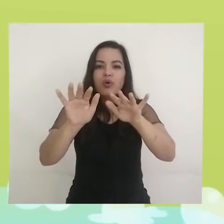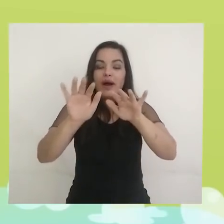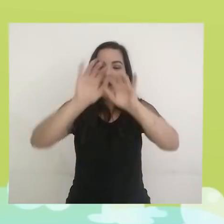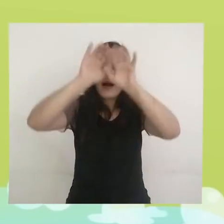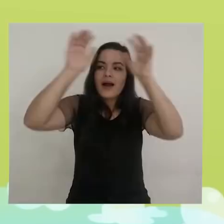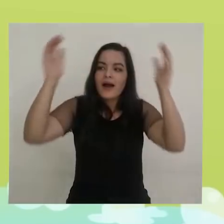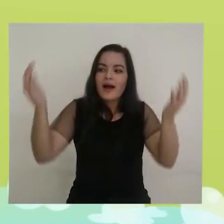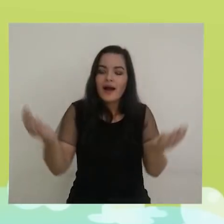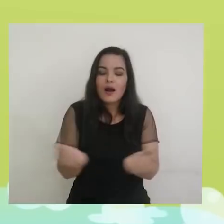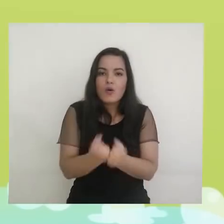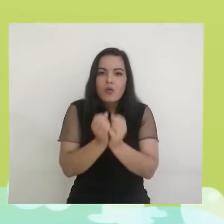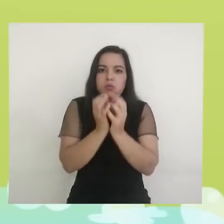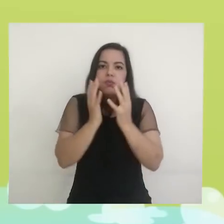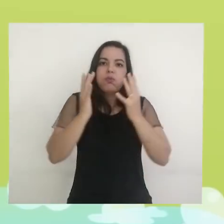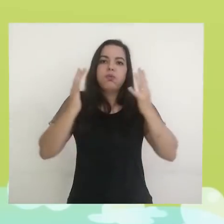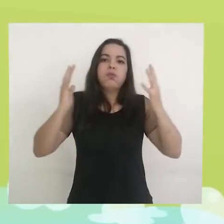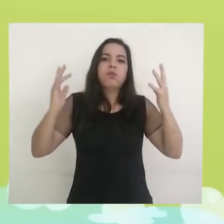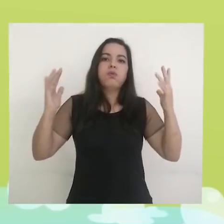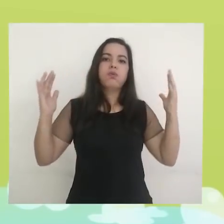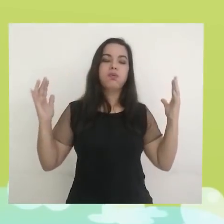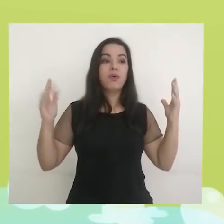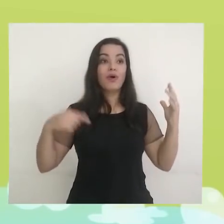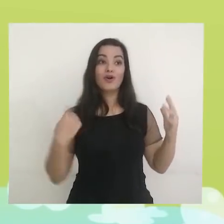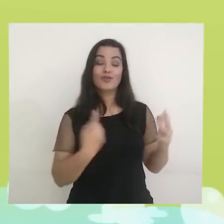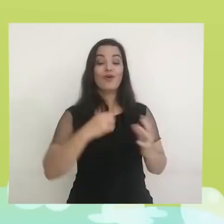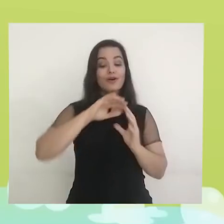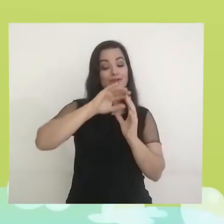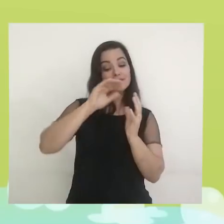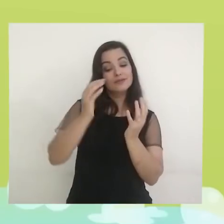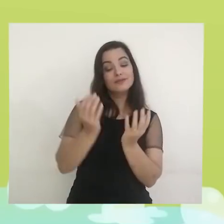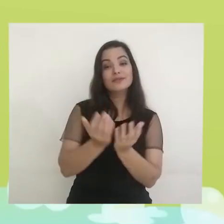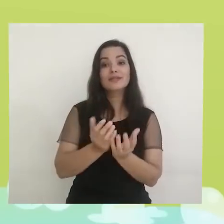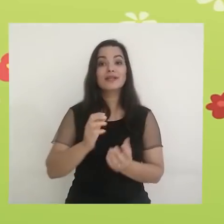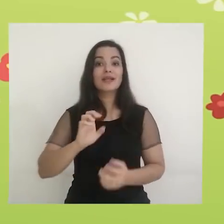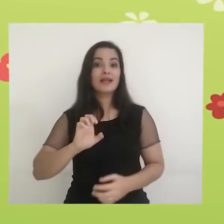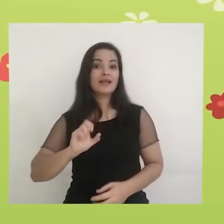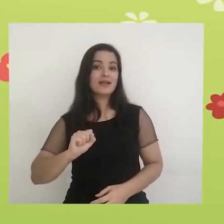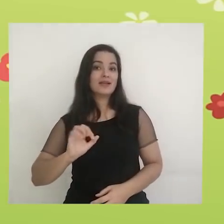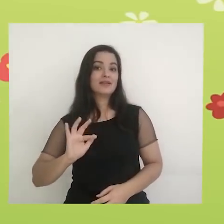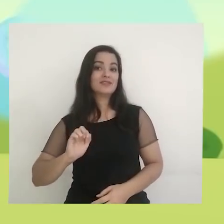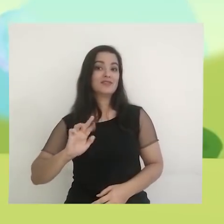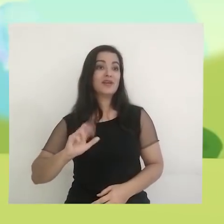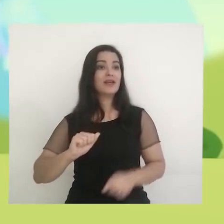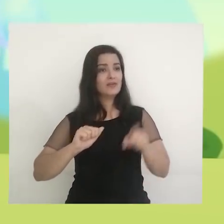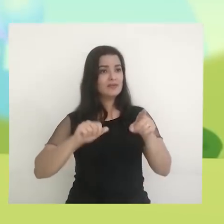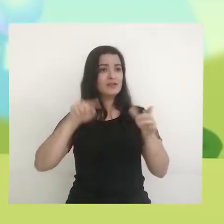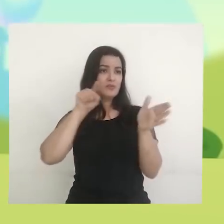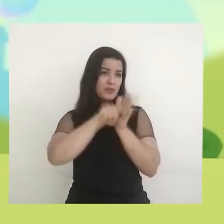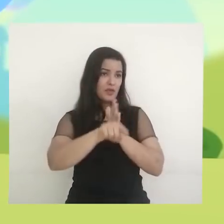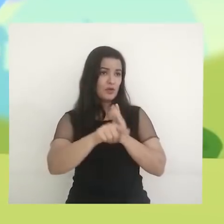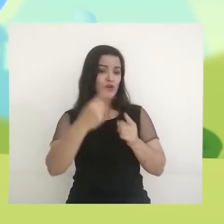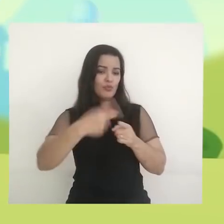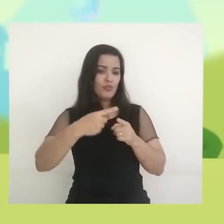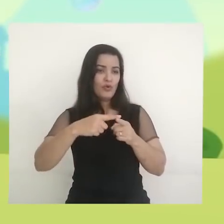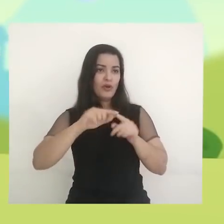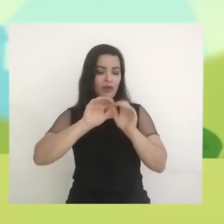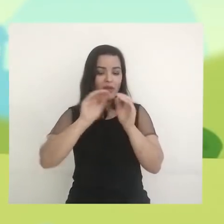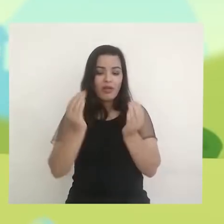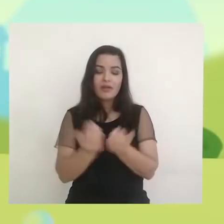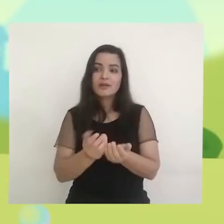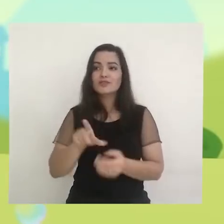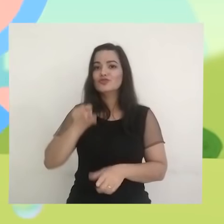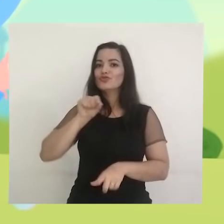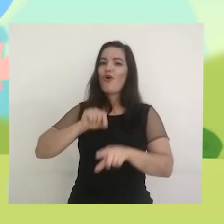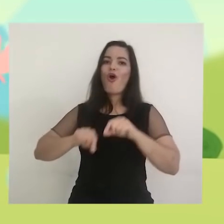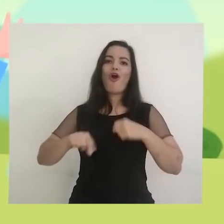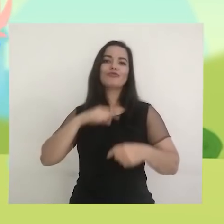gente é uma esfera, já sei. Por que somos redondas, você deve se perguntar. Sim. A gente não tem